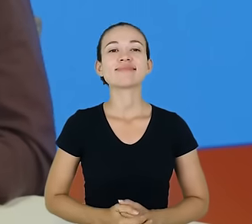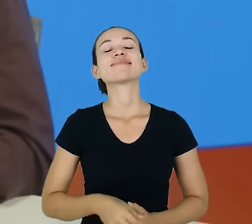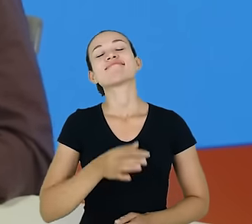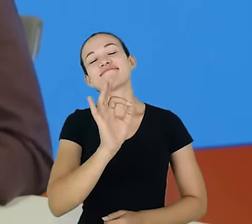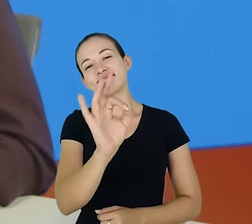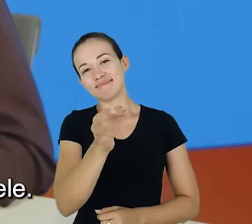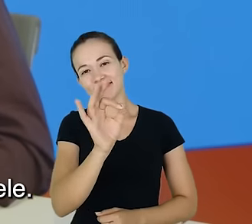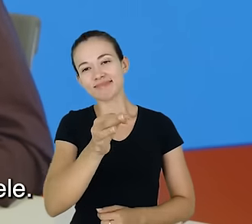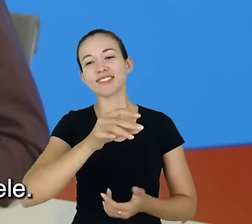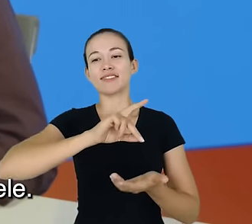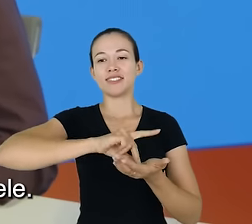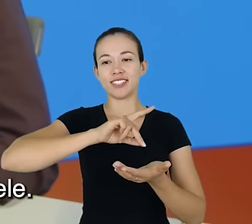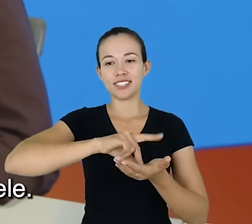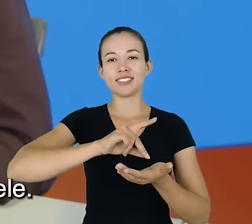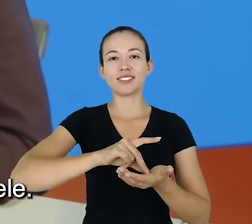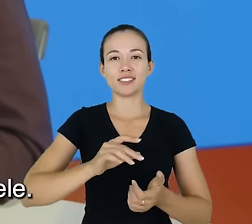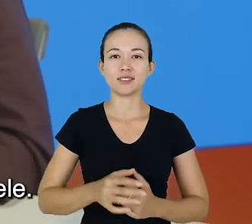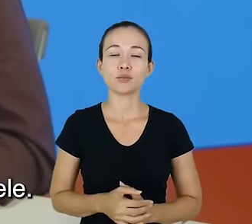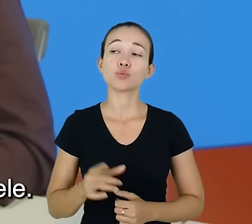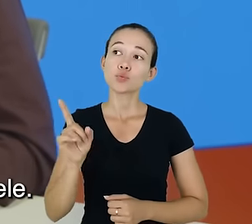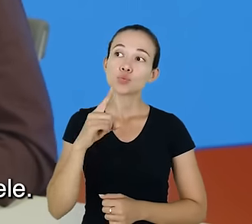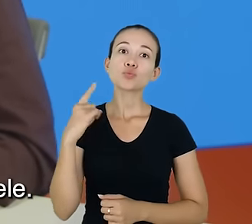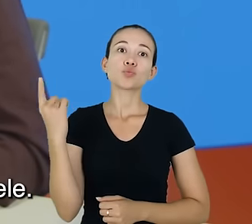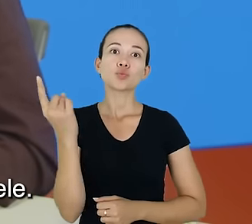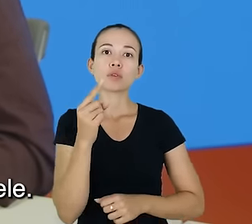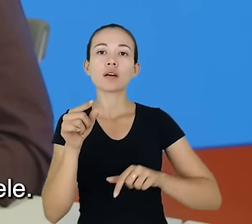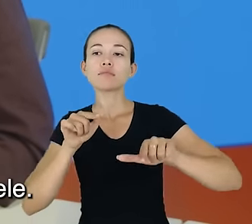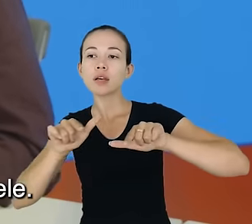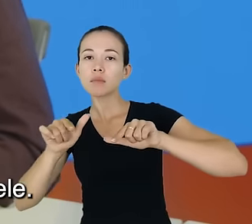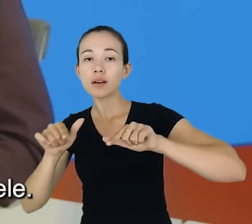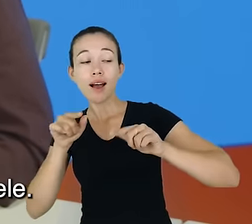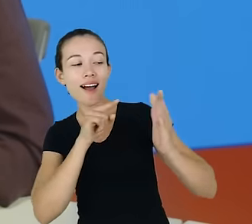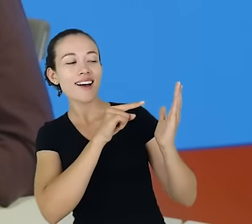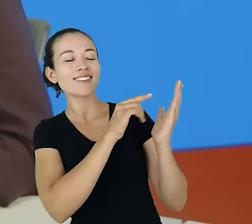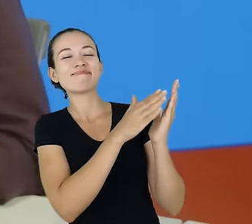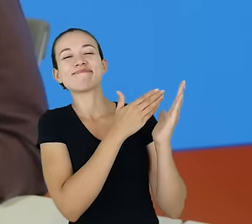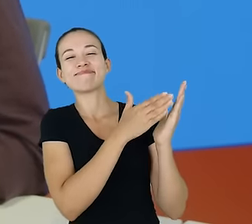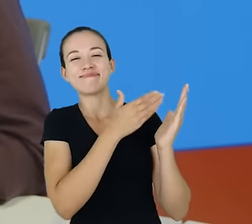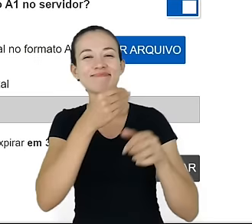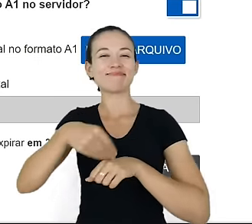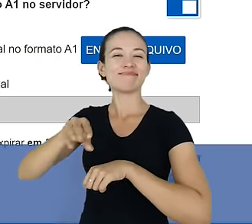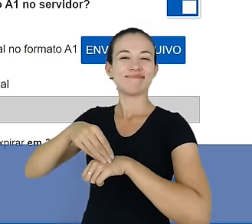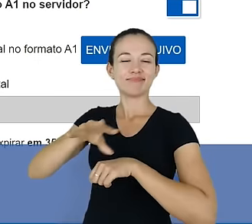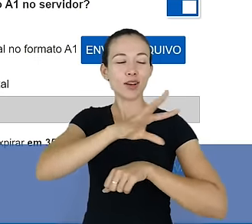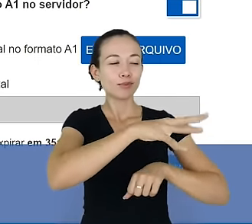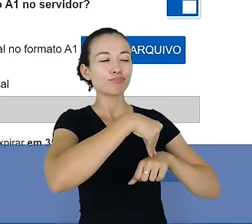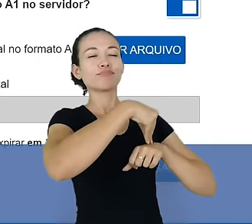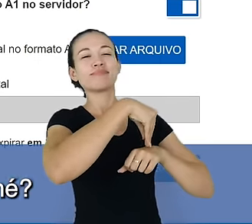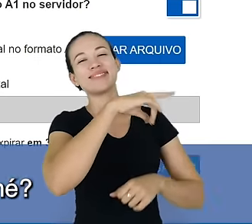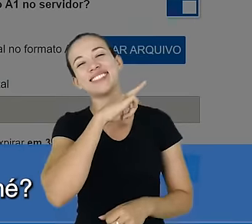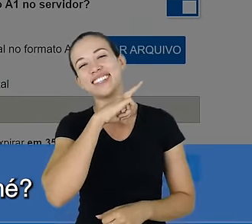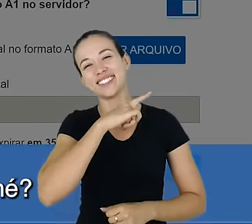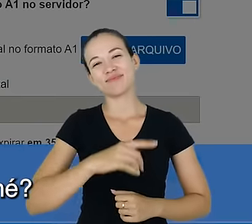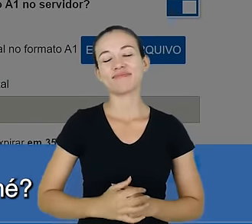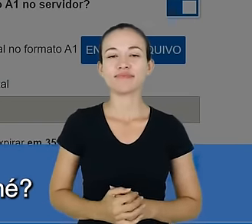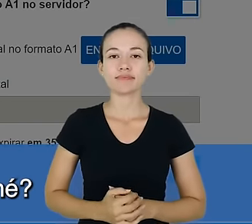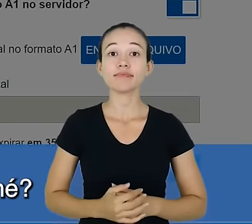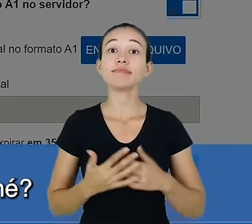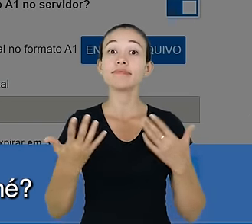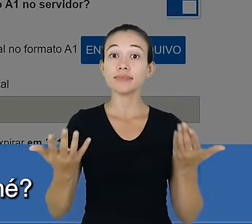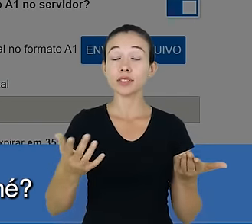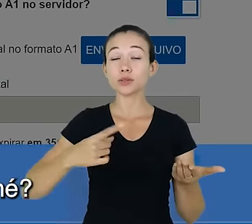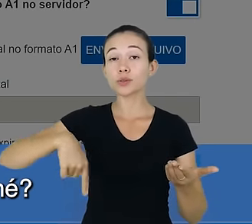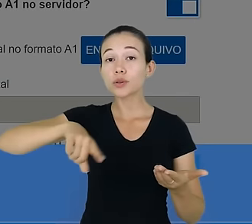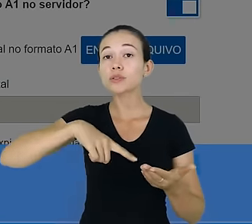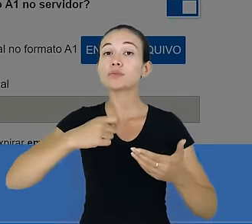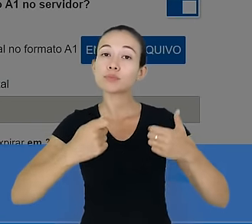é bem bem legal mesmo o pessoal Tem trabalhado muito com ele eh bom então recapitulando o que a gente